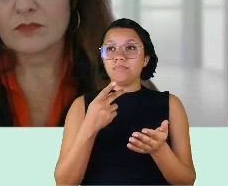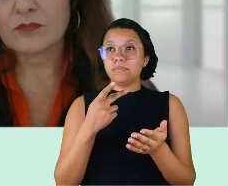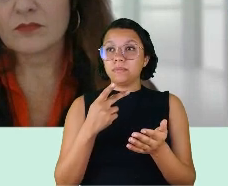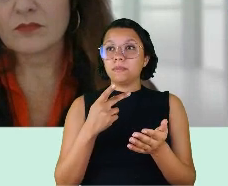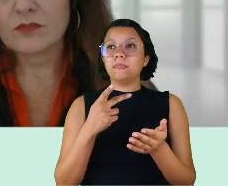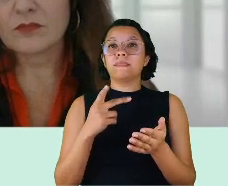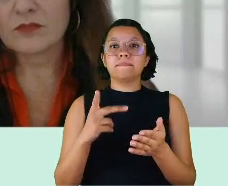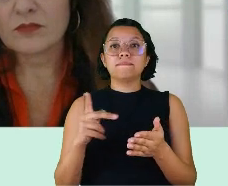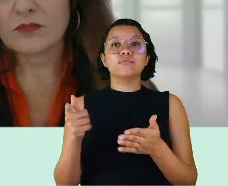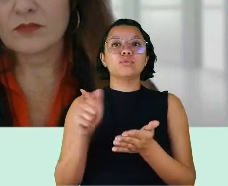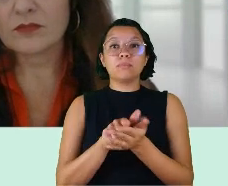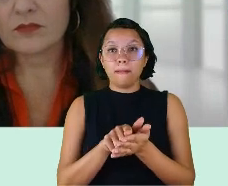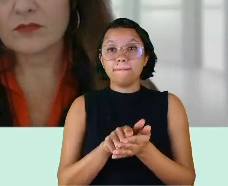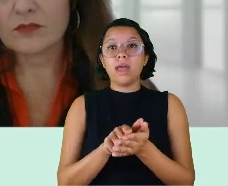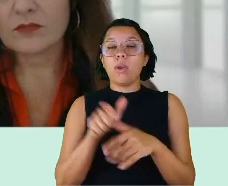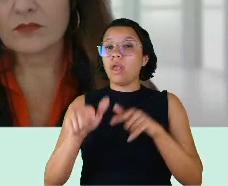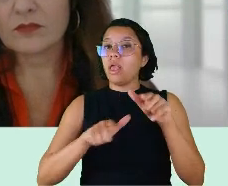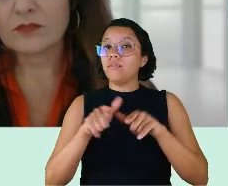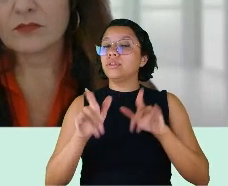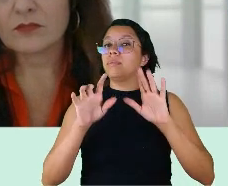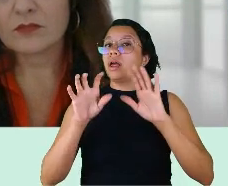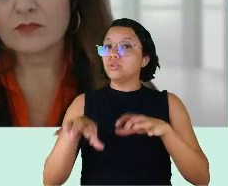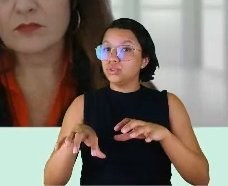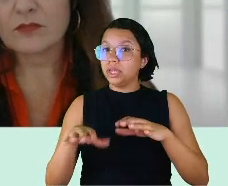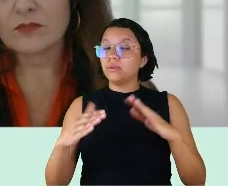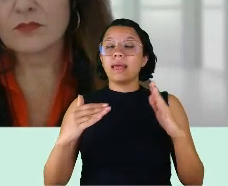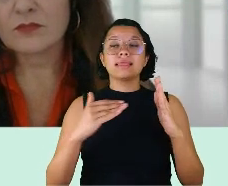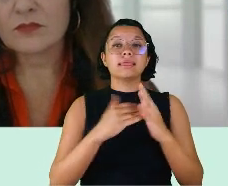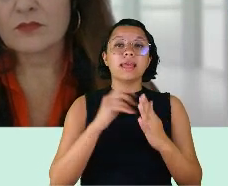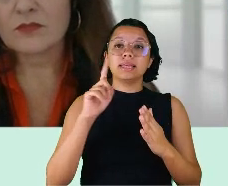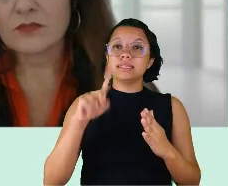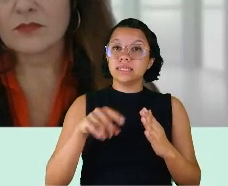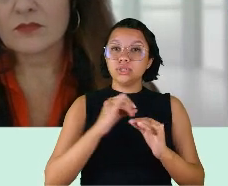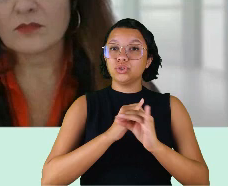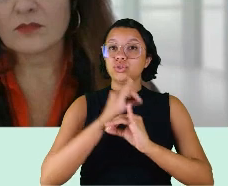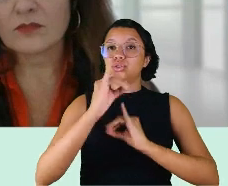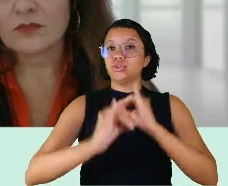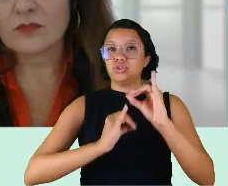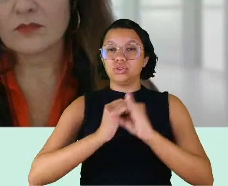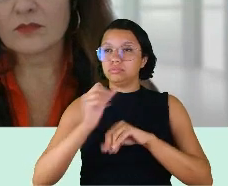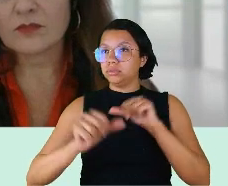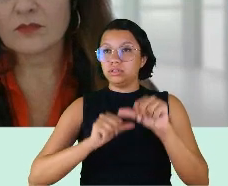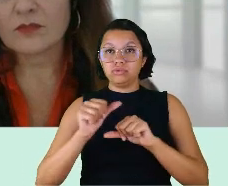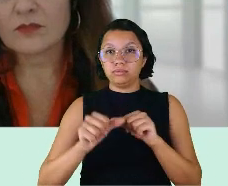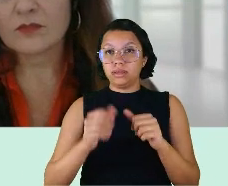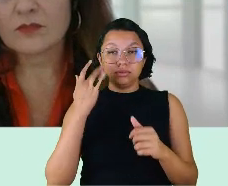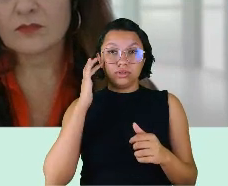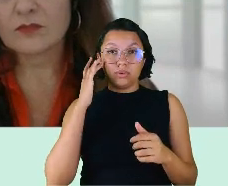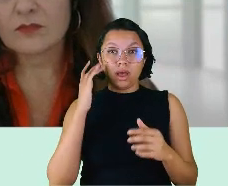eu vou trabalhar de tal forma, até que eles sejam digitalizados. Eu acho que o que